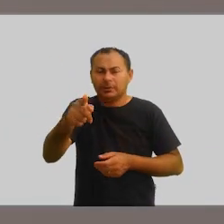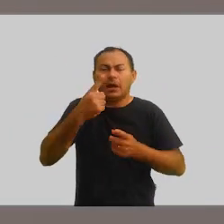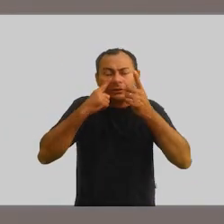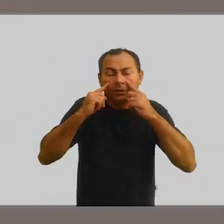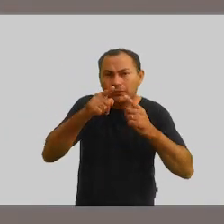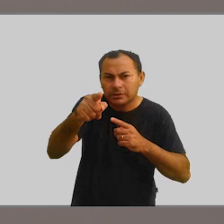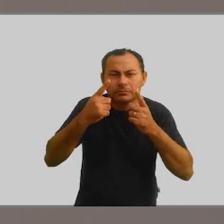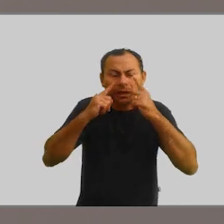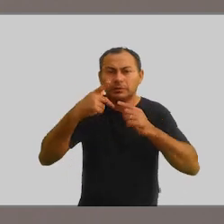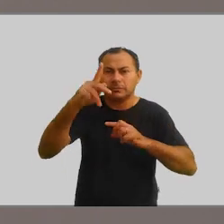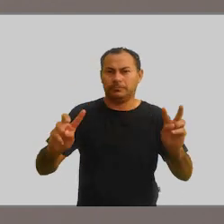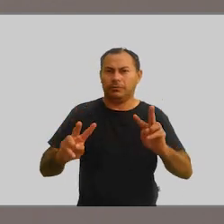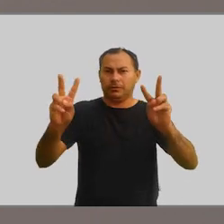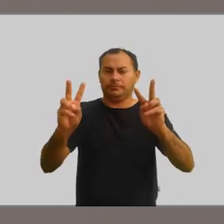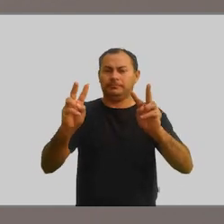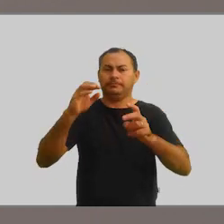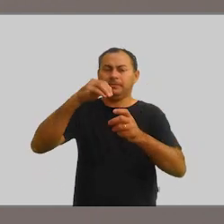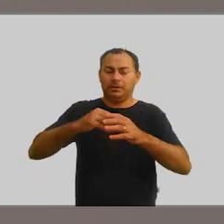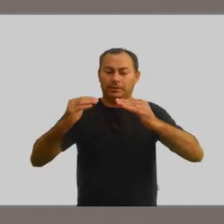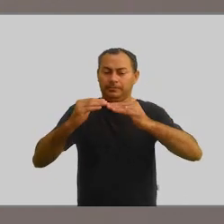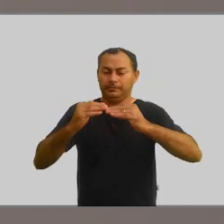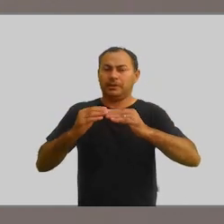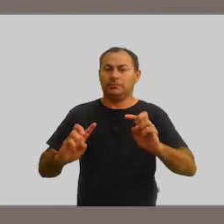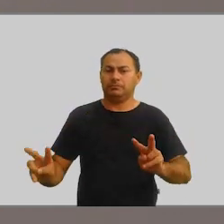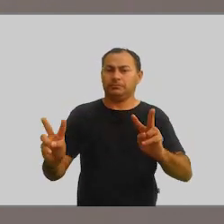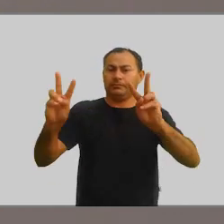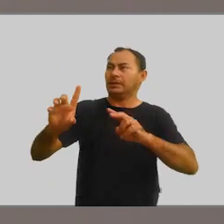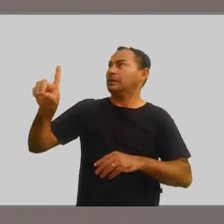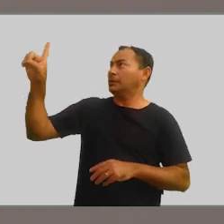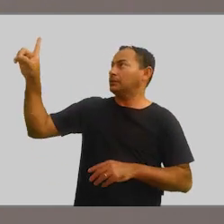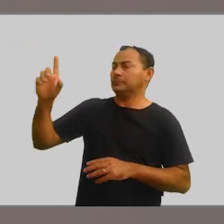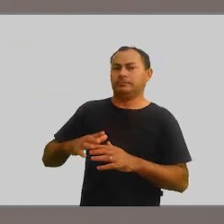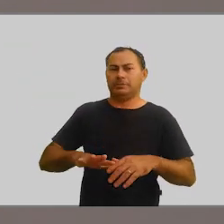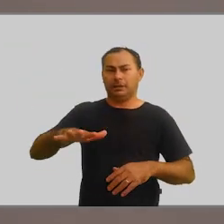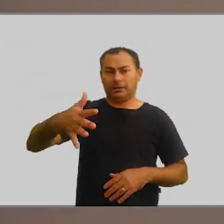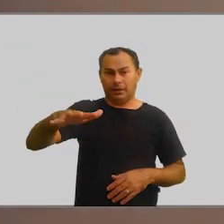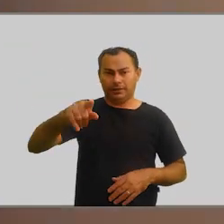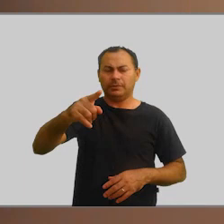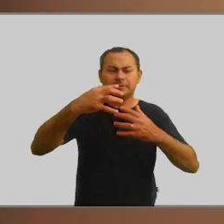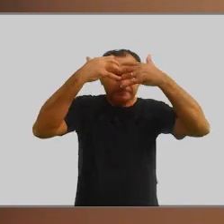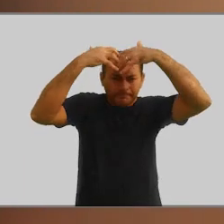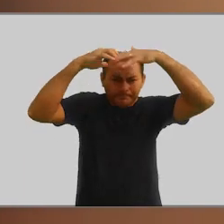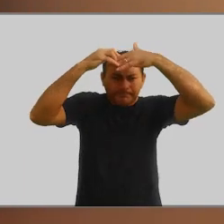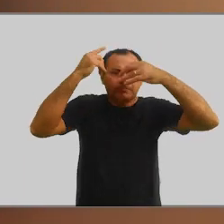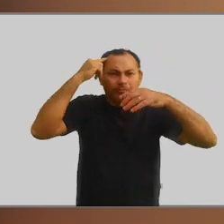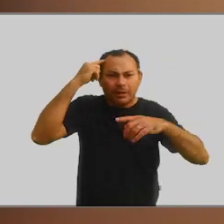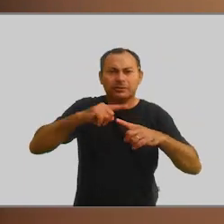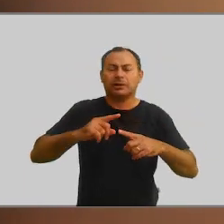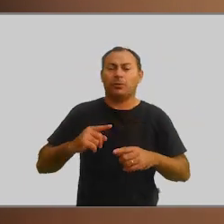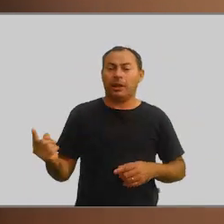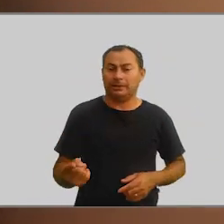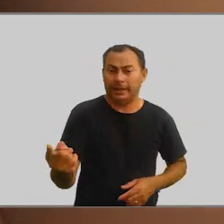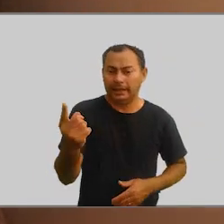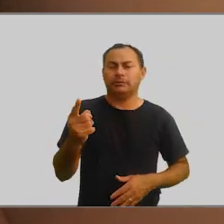está chorando, seus valores entram em alinhamento com os valores de Deus. Talvez você reflita mais sobre o fato de que